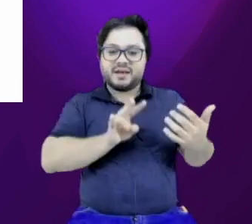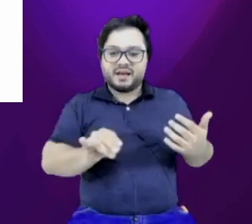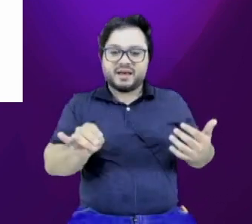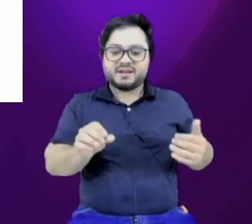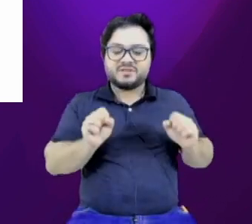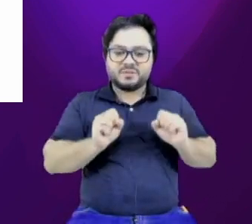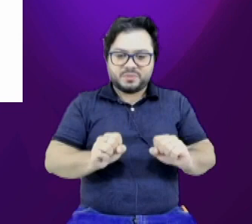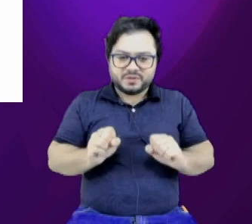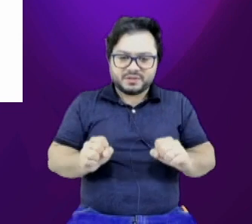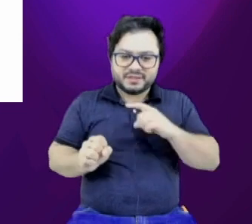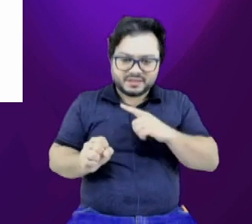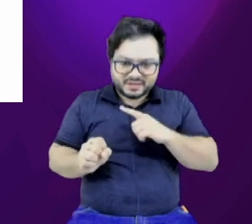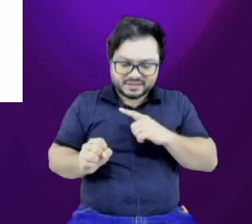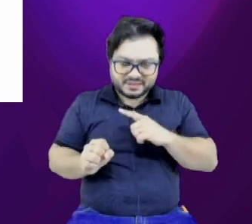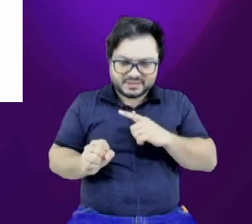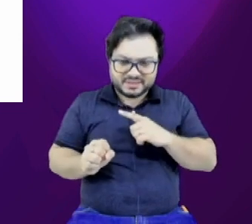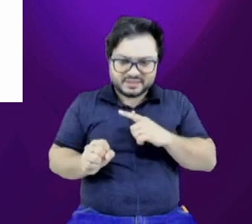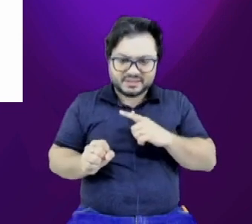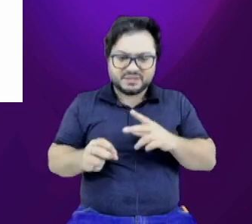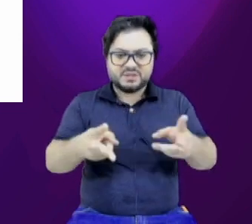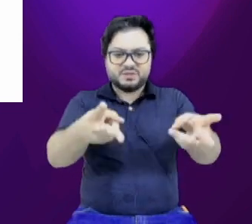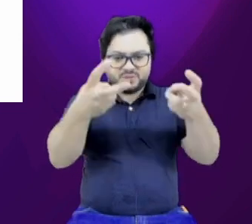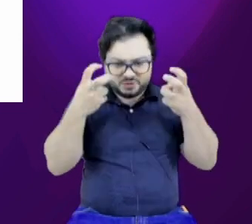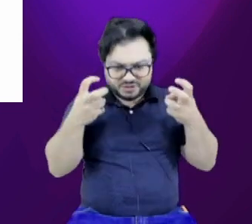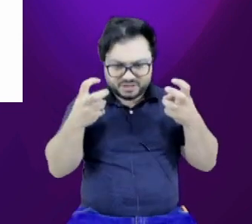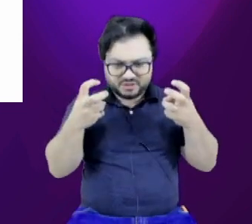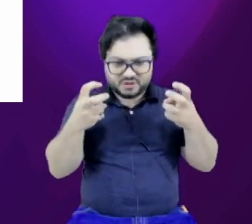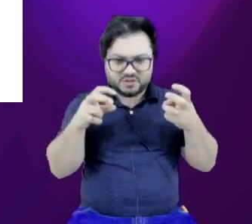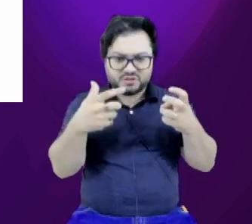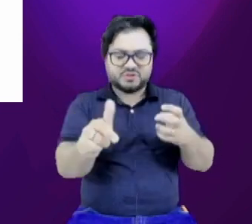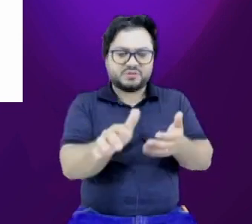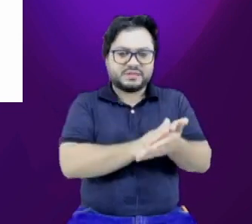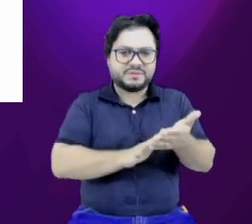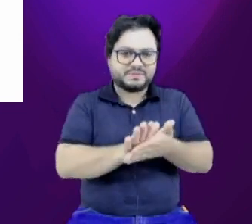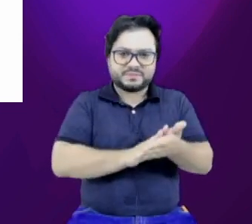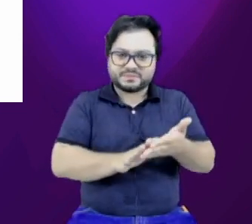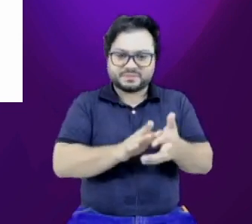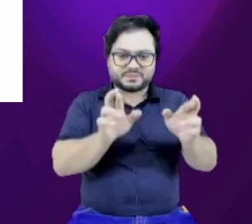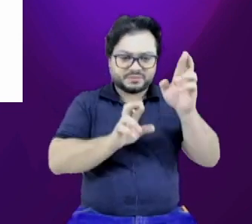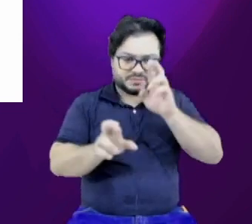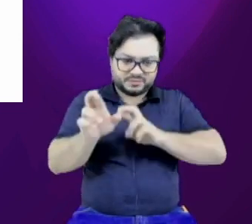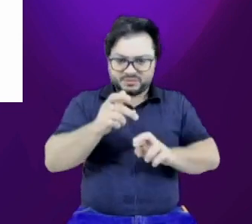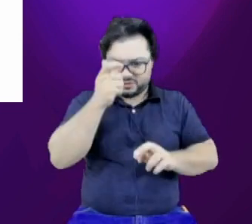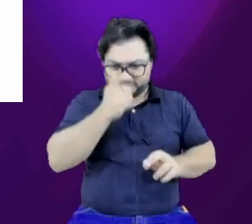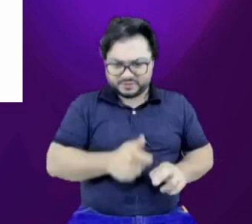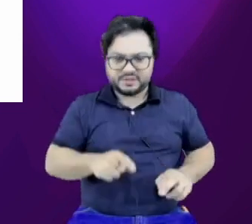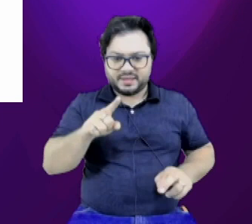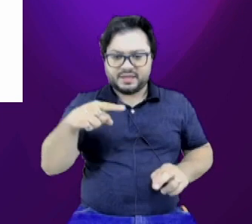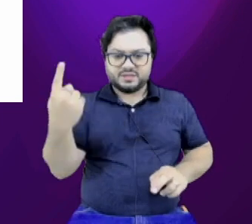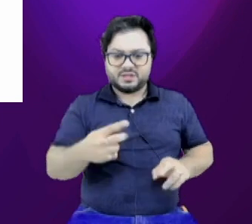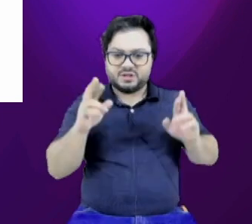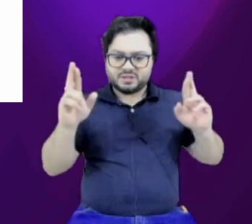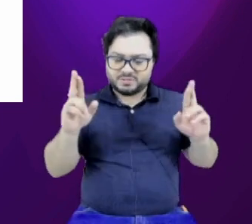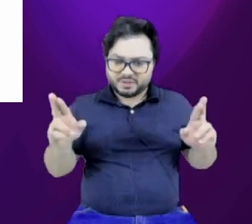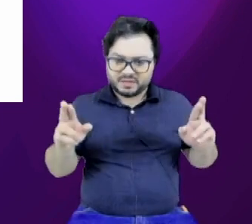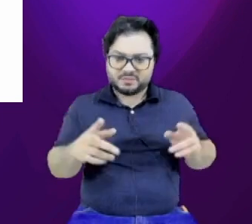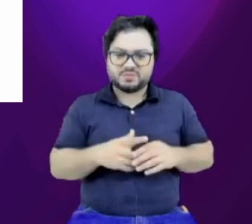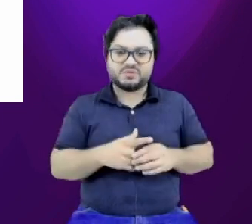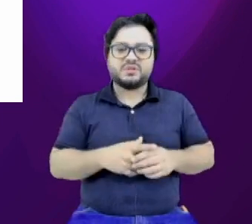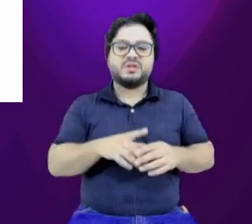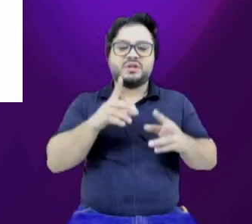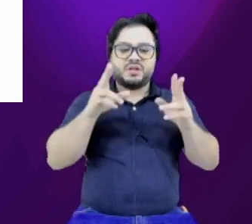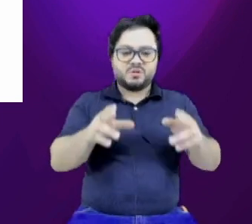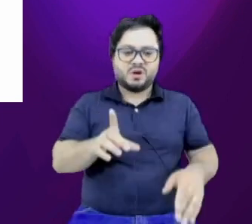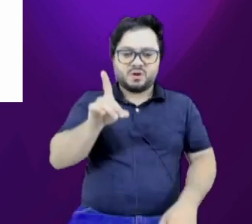poder trazer um diagnóstico sem nenhuma supervisão humana. É isso que nós esperamos. Como o Dequitier